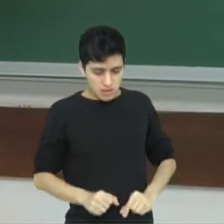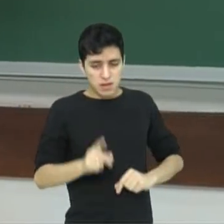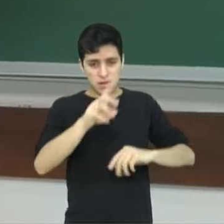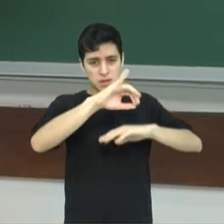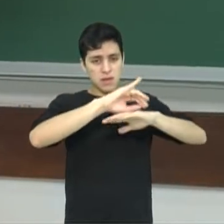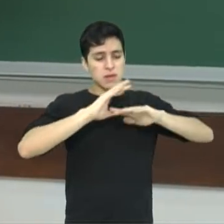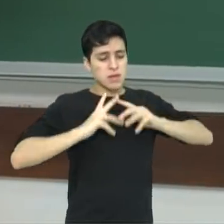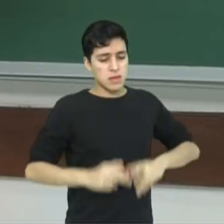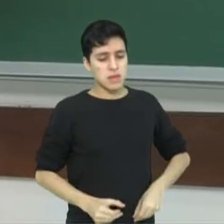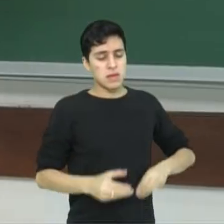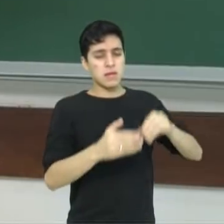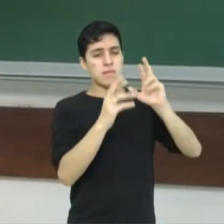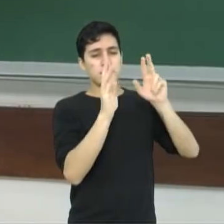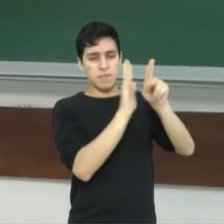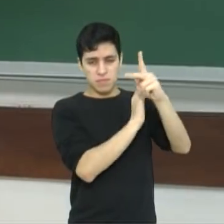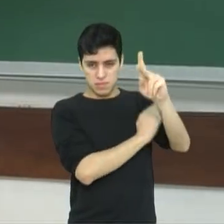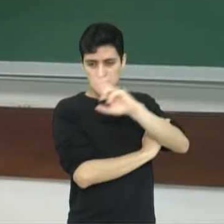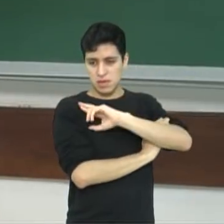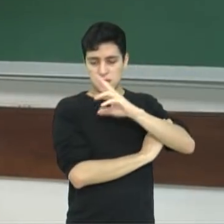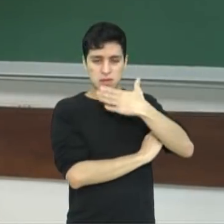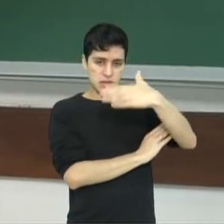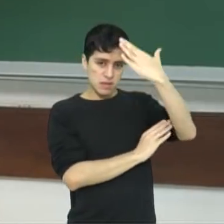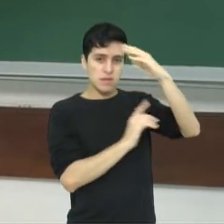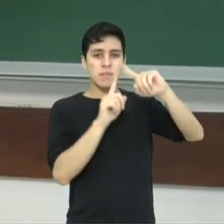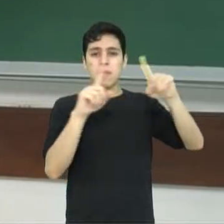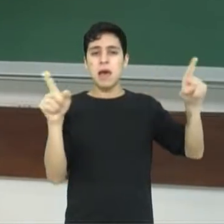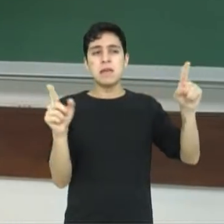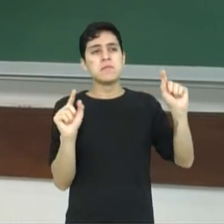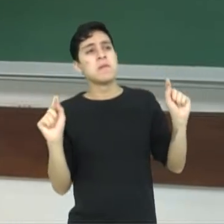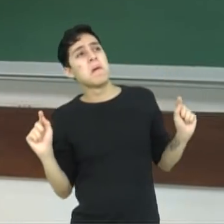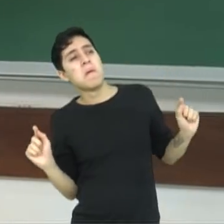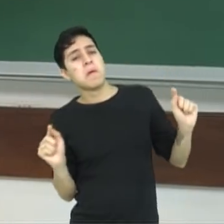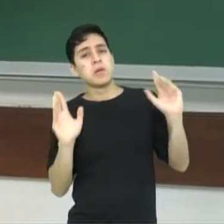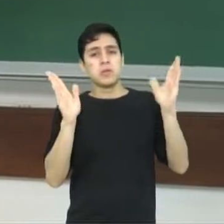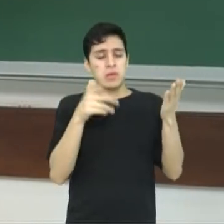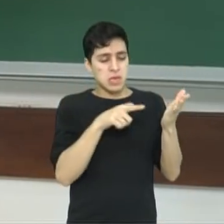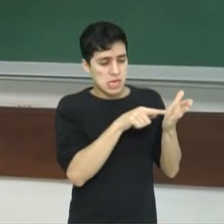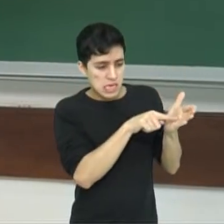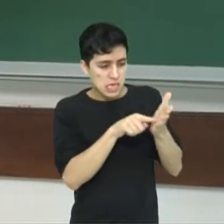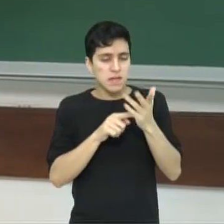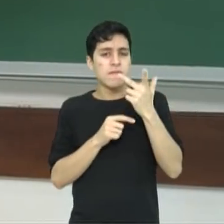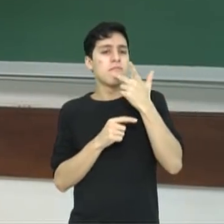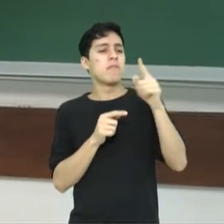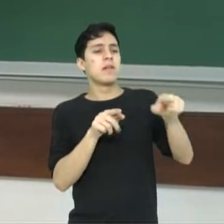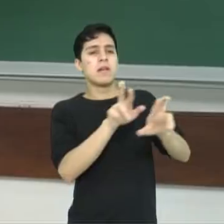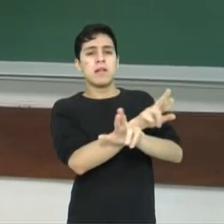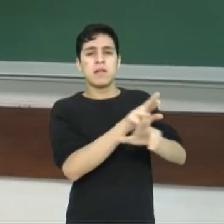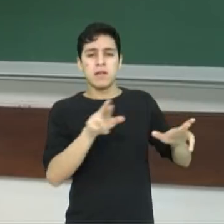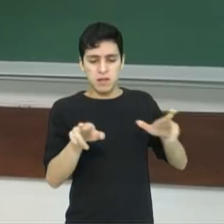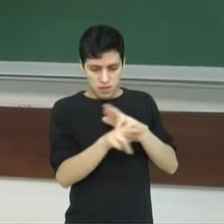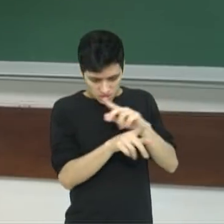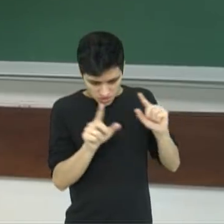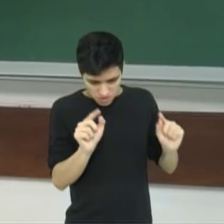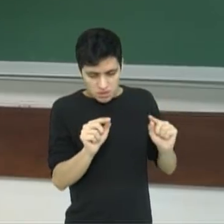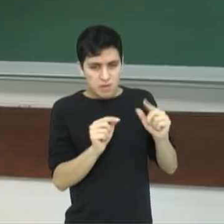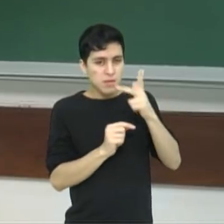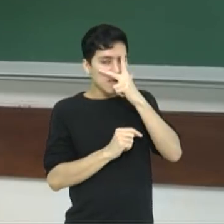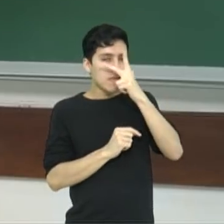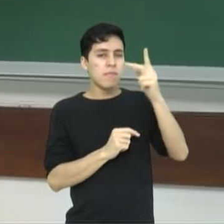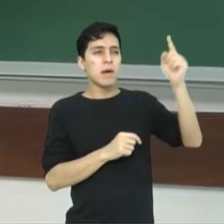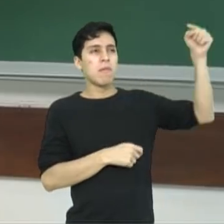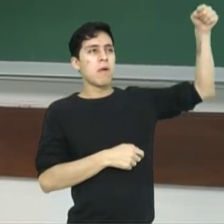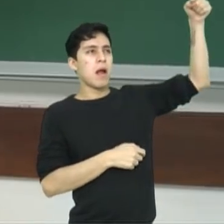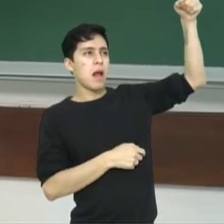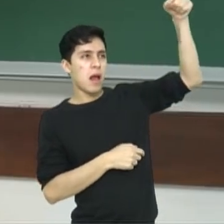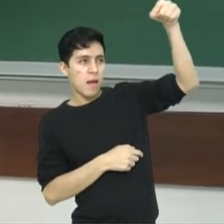Arábia surgia uma nova religião monoteísta, o islamismo. Sempre está em torno, enfim, a religião islâmica surgiu em torno